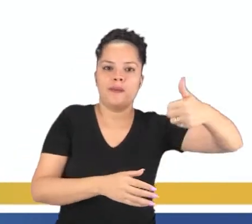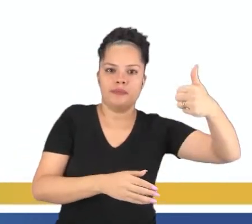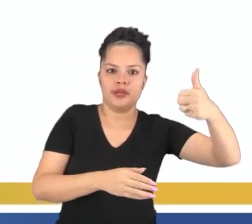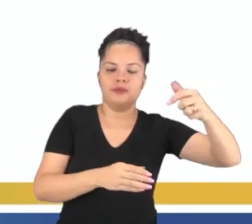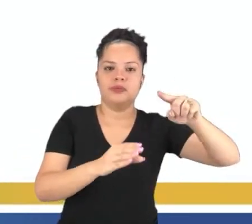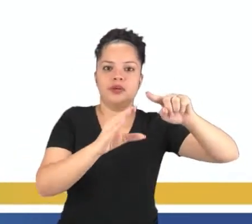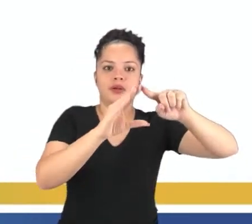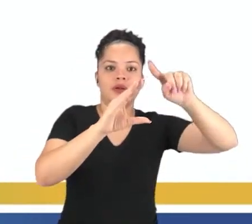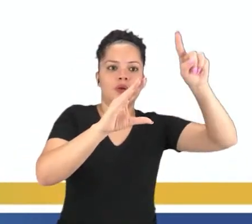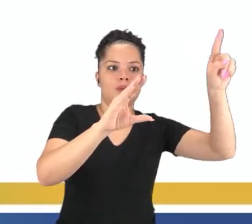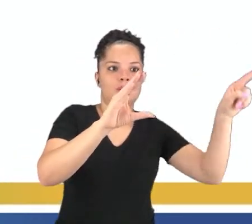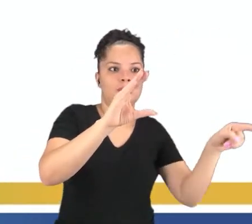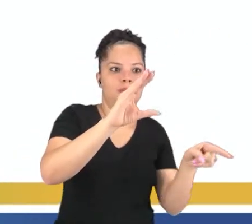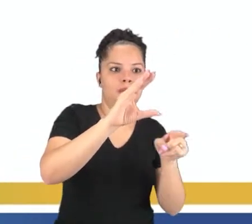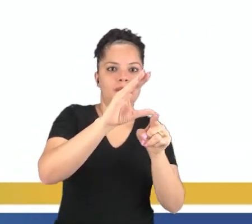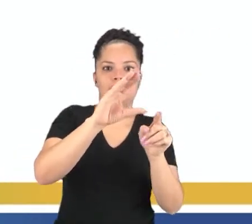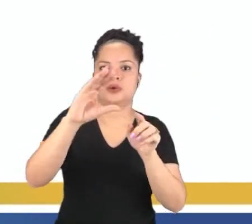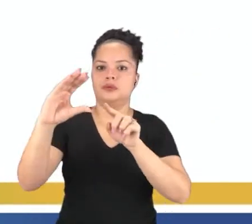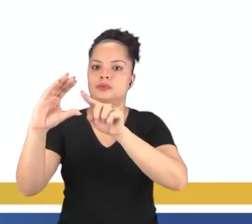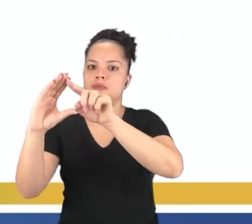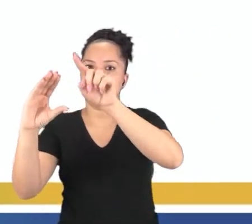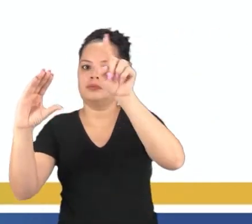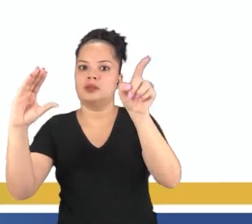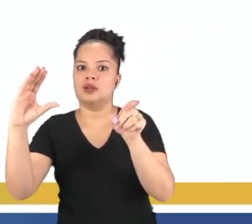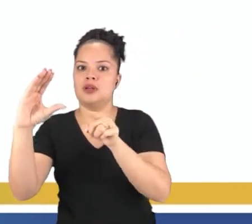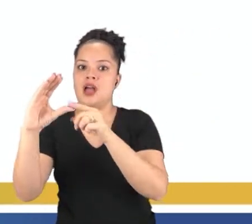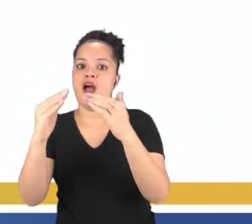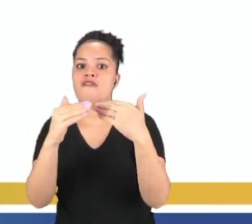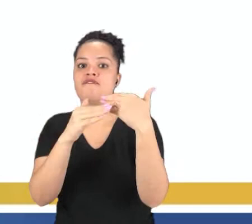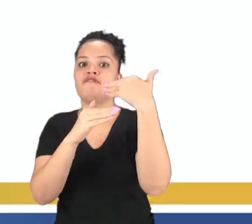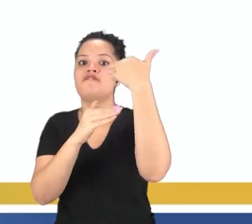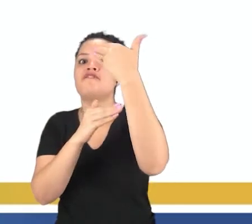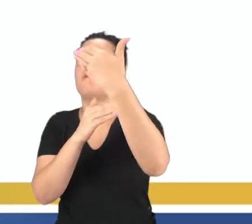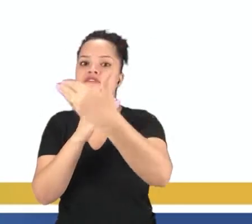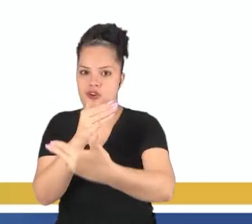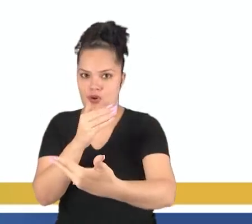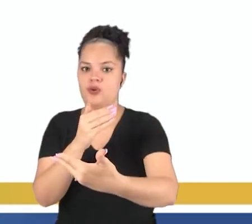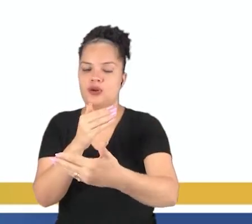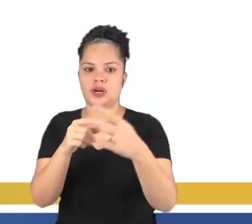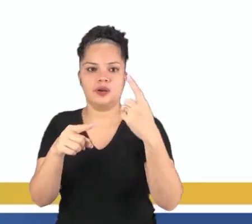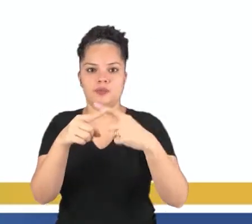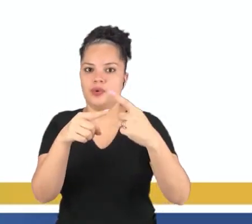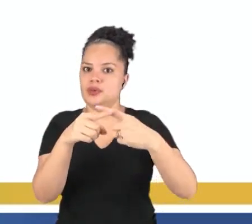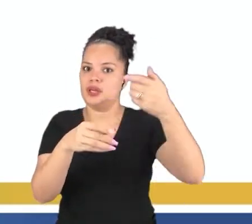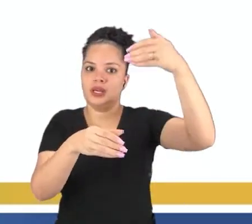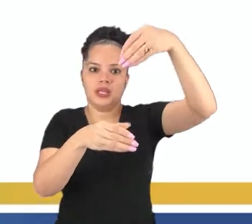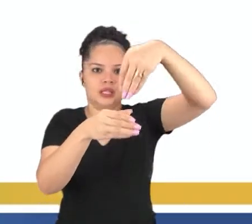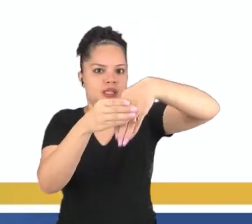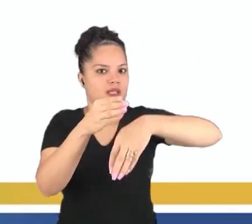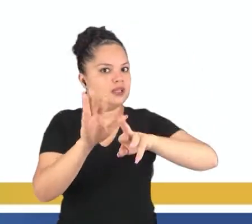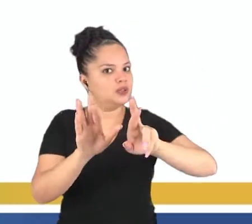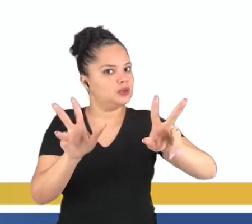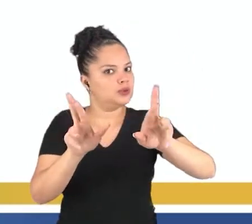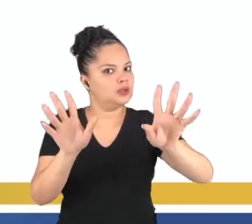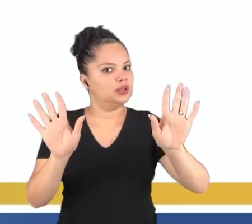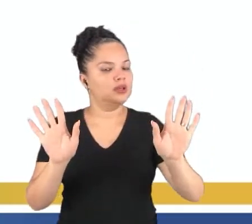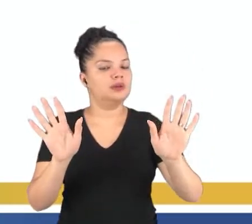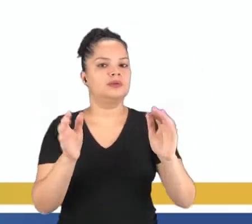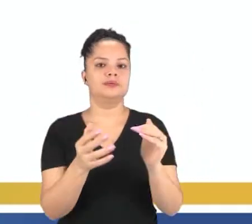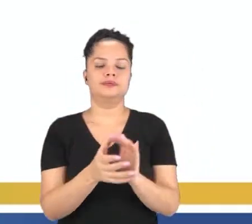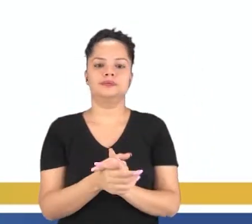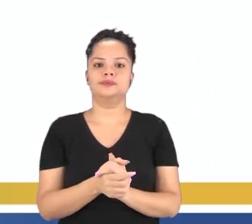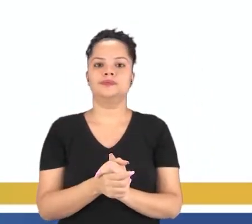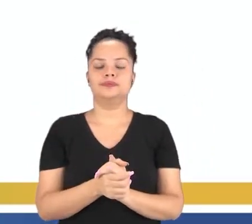aí é circunferências externas, ou seja, o círculo se eu pegar as regiões circulares delas, elas não possuem